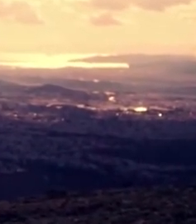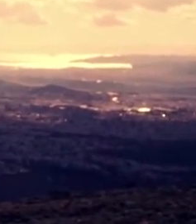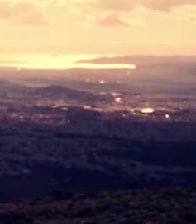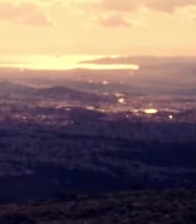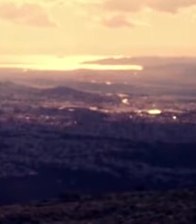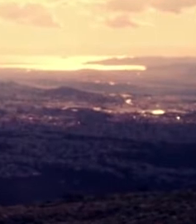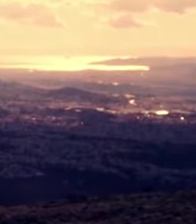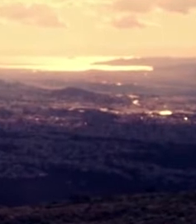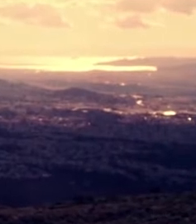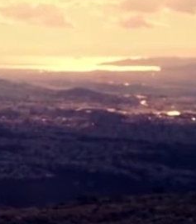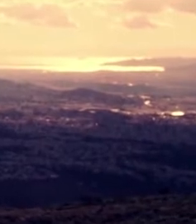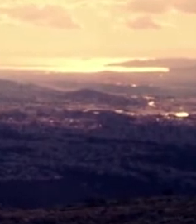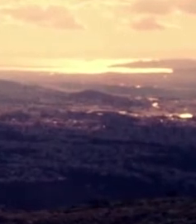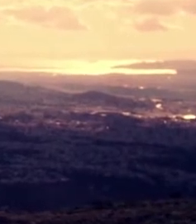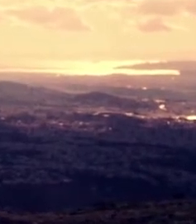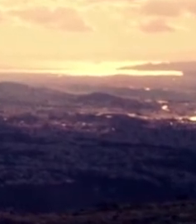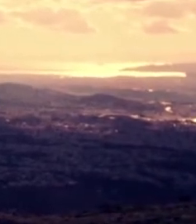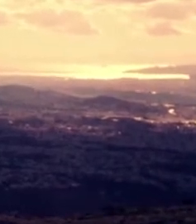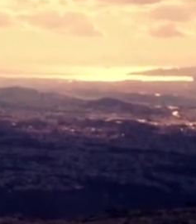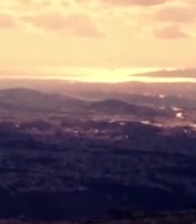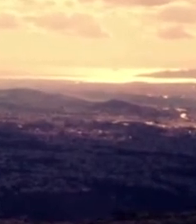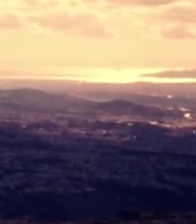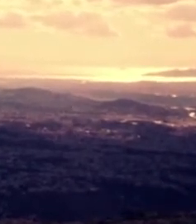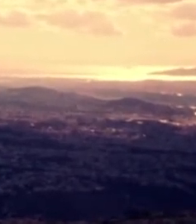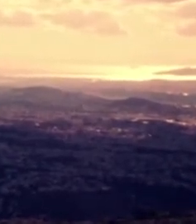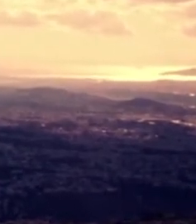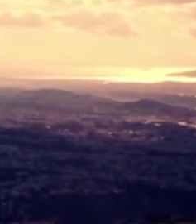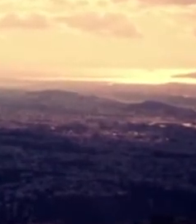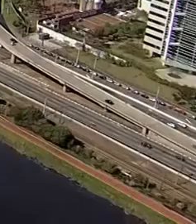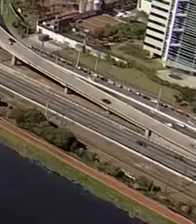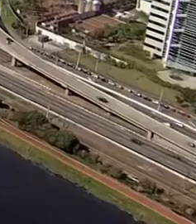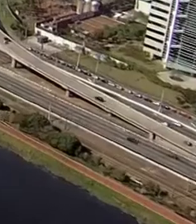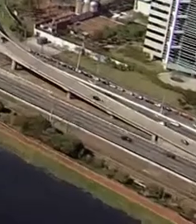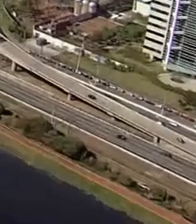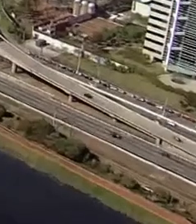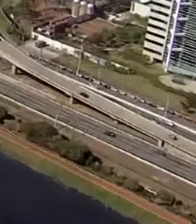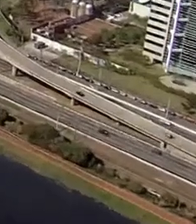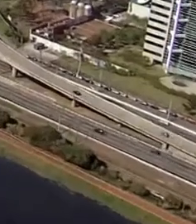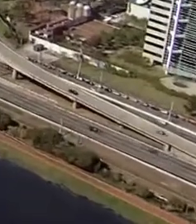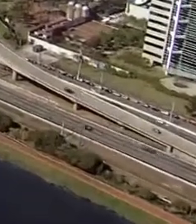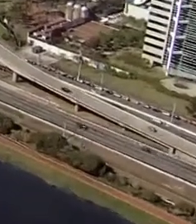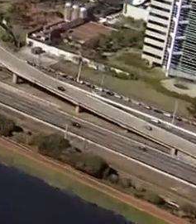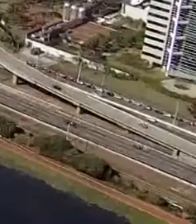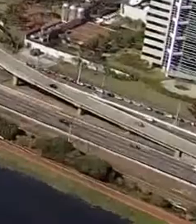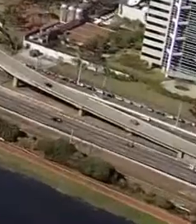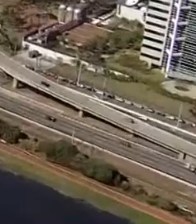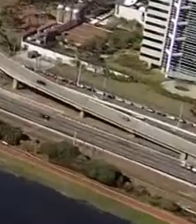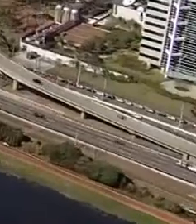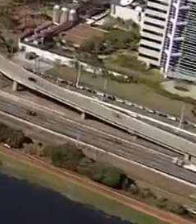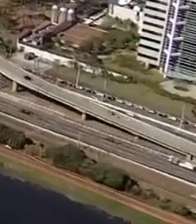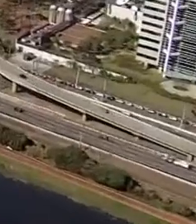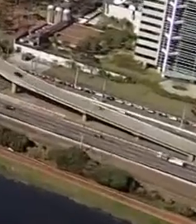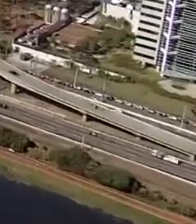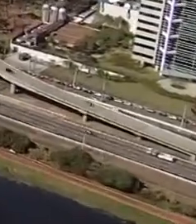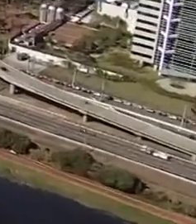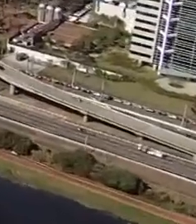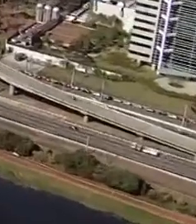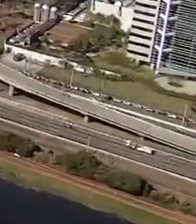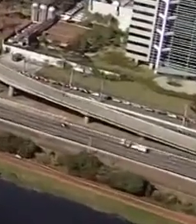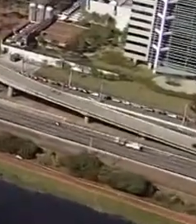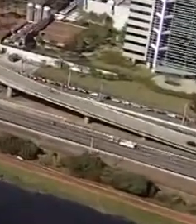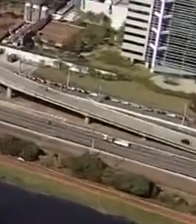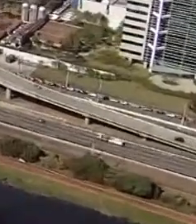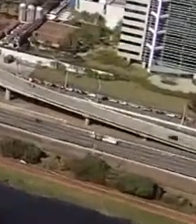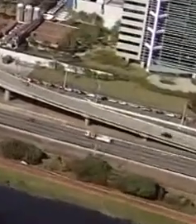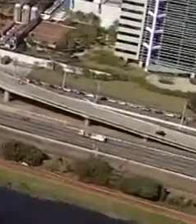longínquos, brilhou no céu da pátria nesse instante. Se o penhor dessa